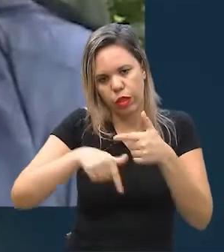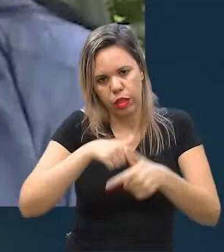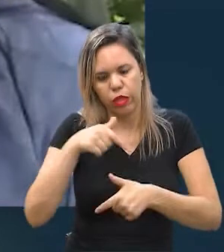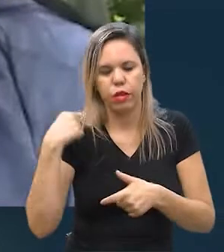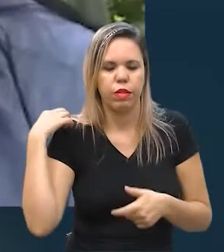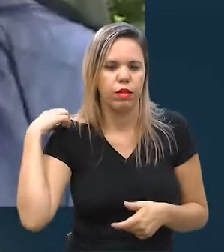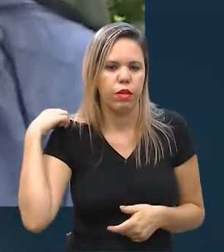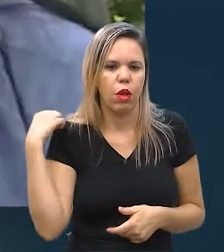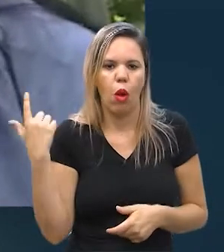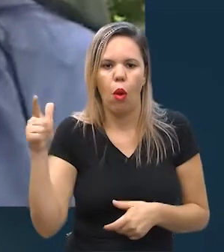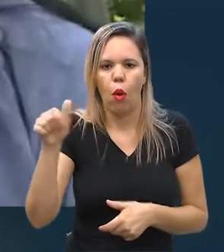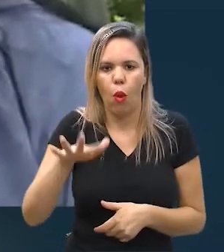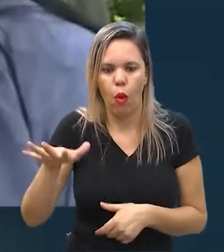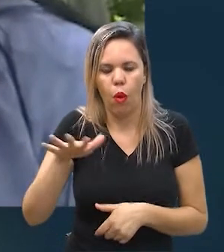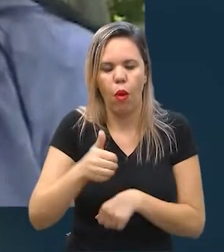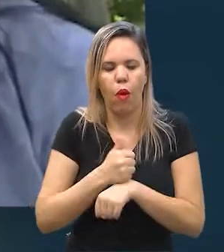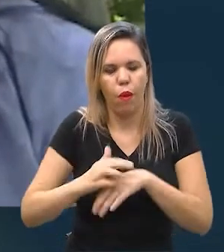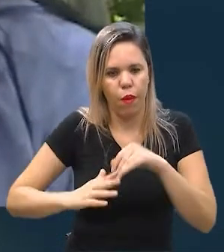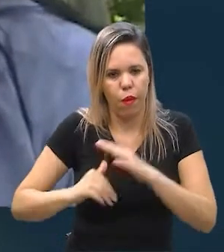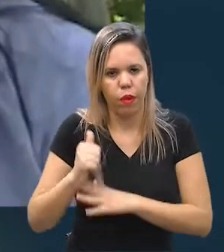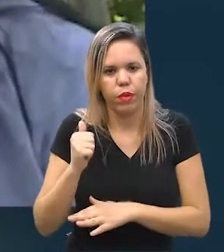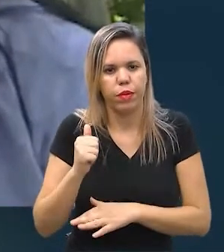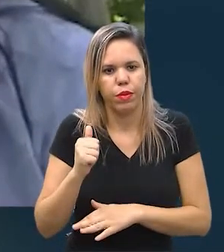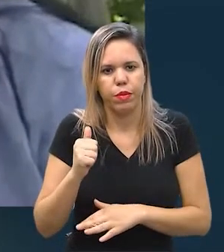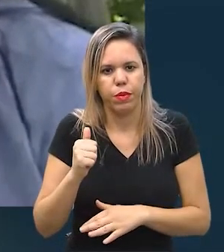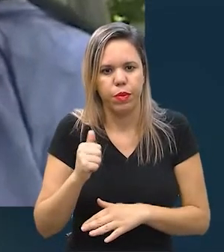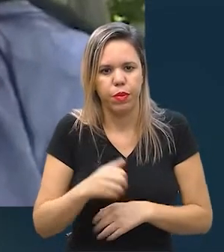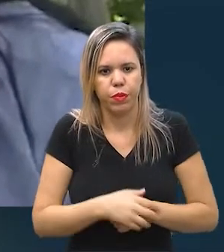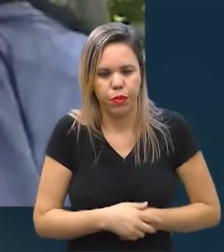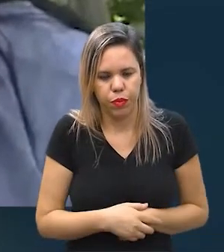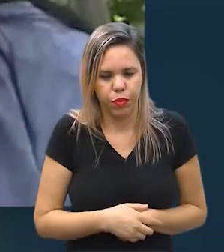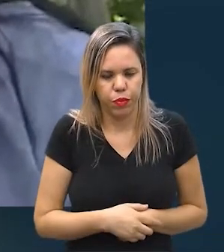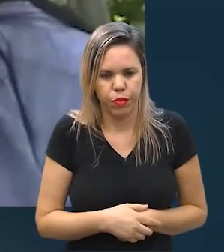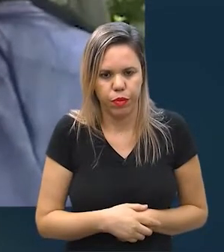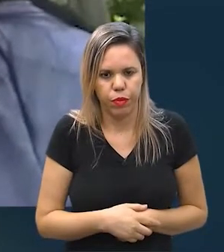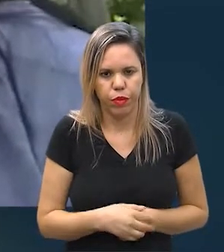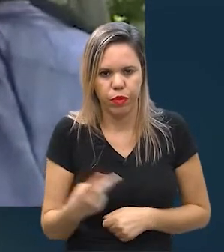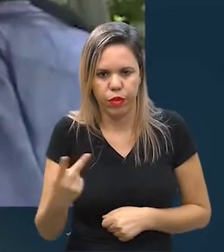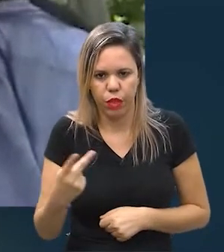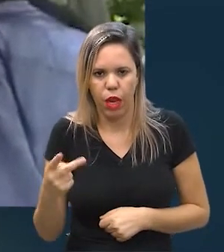trabalhávamos em outras áreas. A Paula é